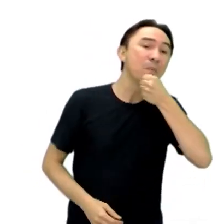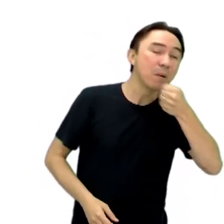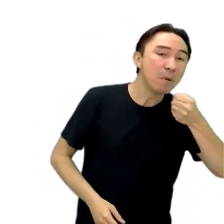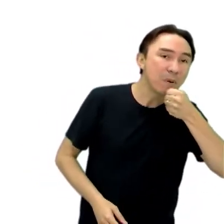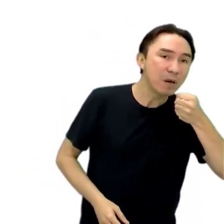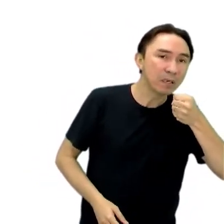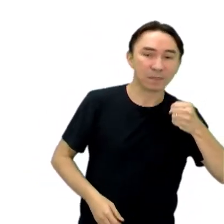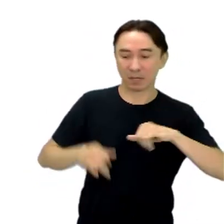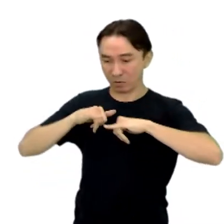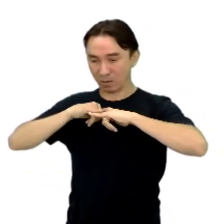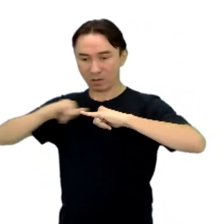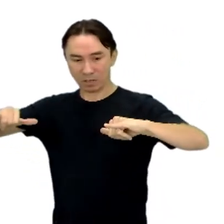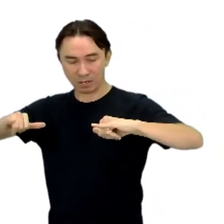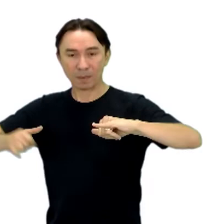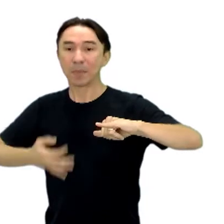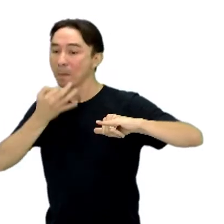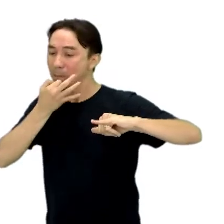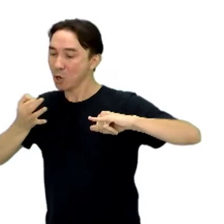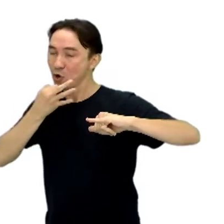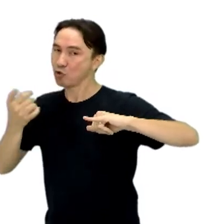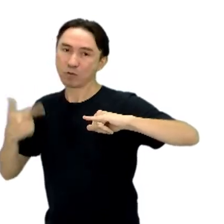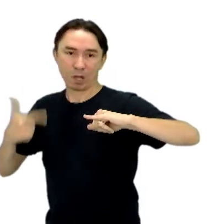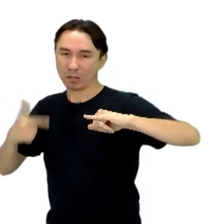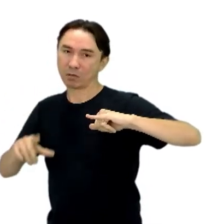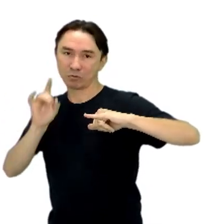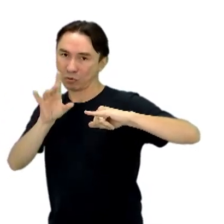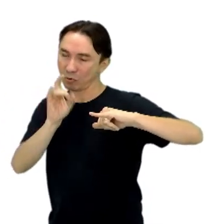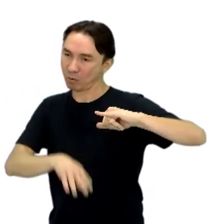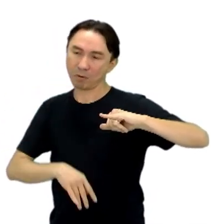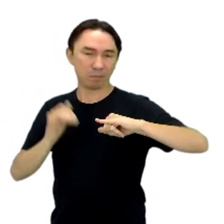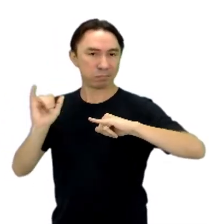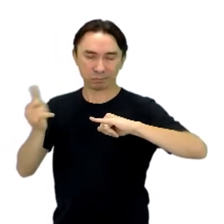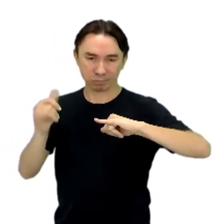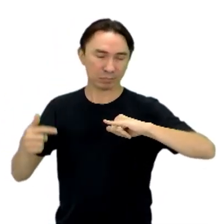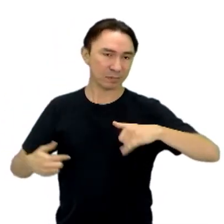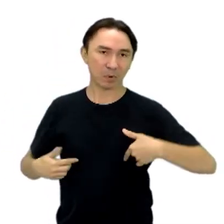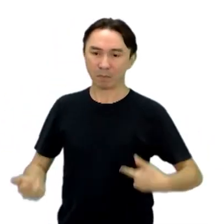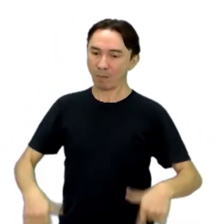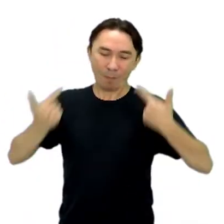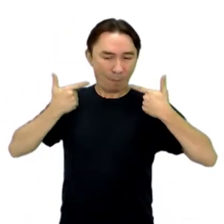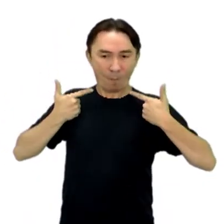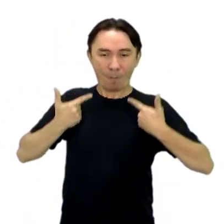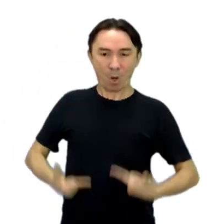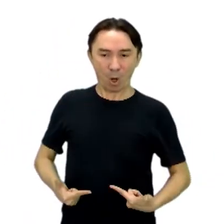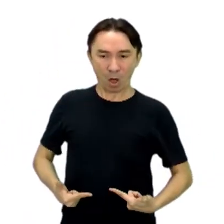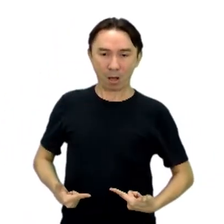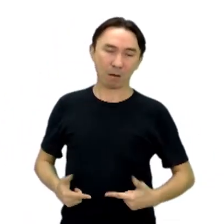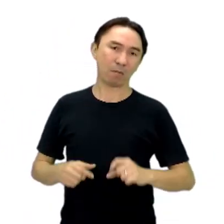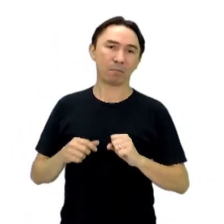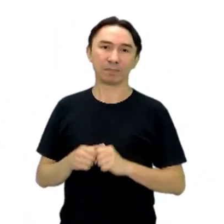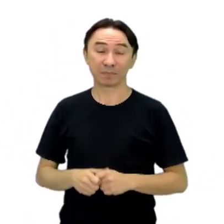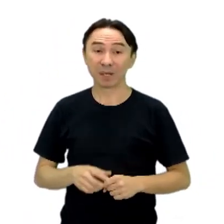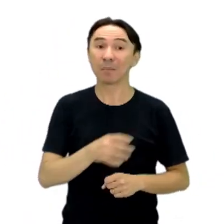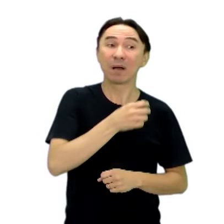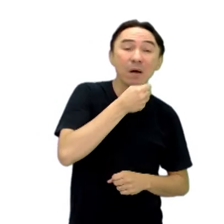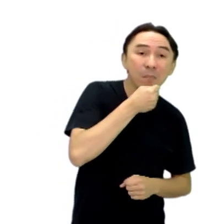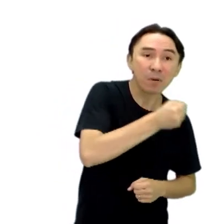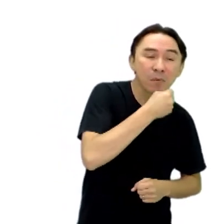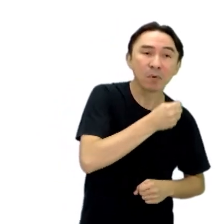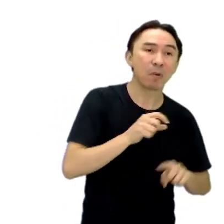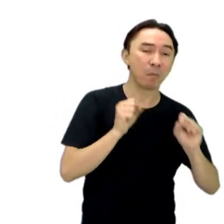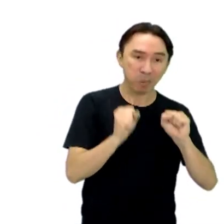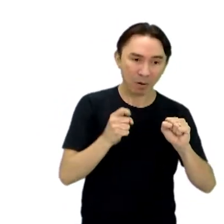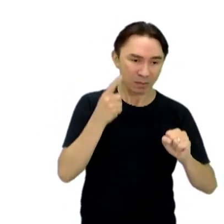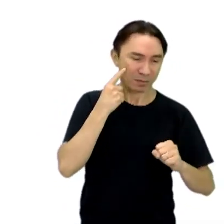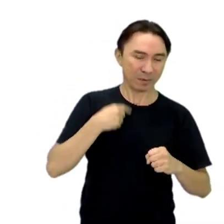traz opiniões. Ela é sempre informativa e é impessoal. Ou seja, as reportagens podem ser escritas em primeira pessoa, mas